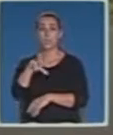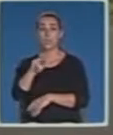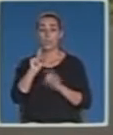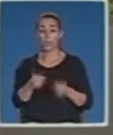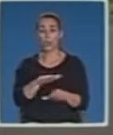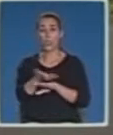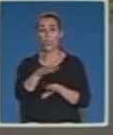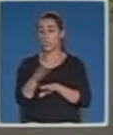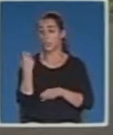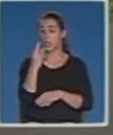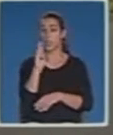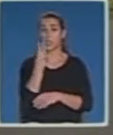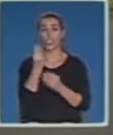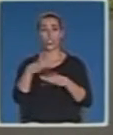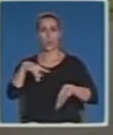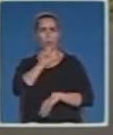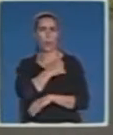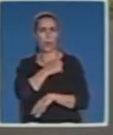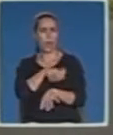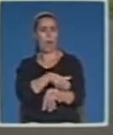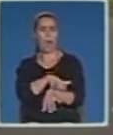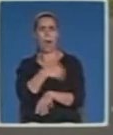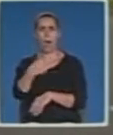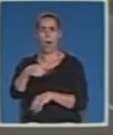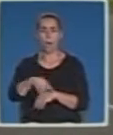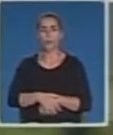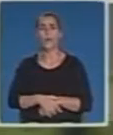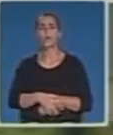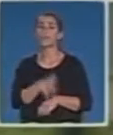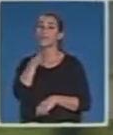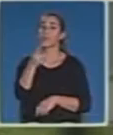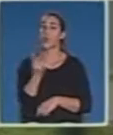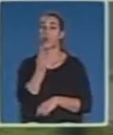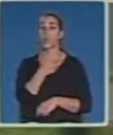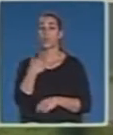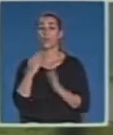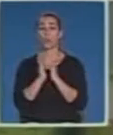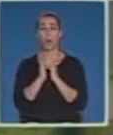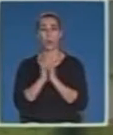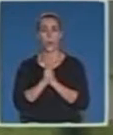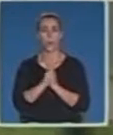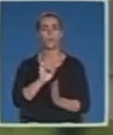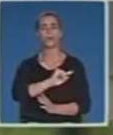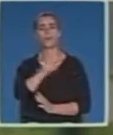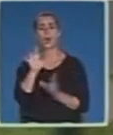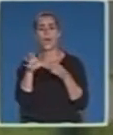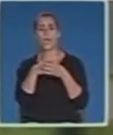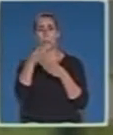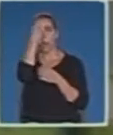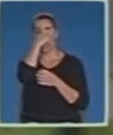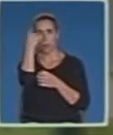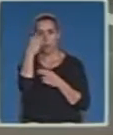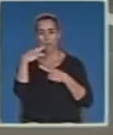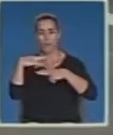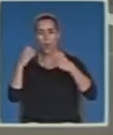terça-feira, quando 3 crianças foram para casa com sarna. O caso foi comunicado à Unidade de Saúde das Capelas, que fez deslocar uma equipa de enfermagem que